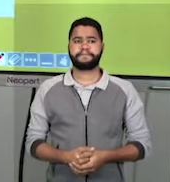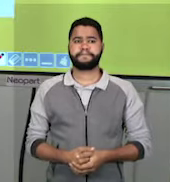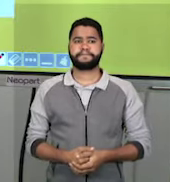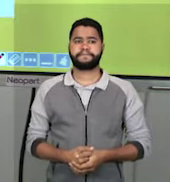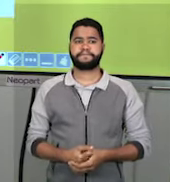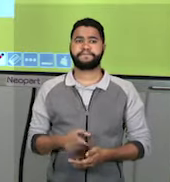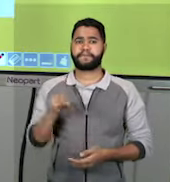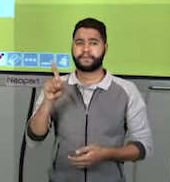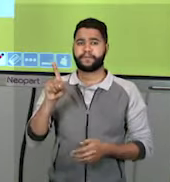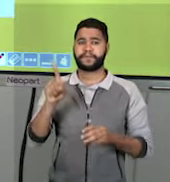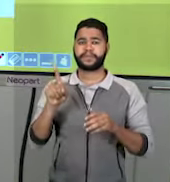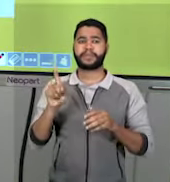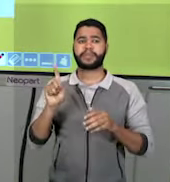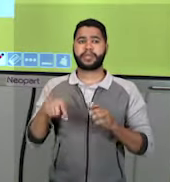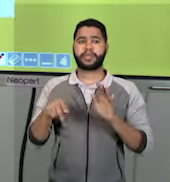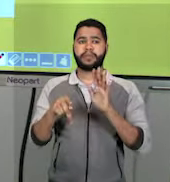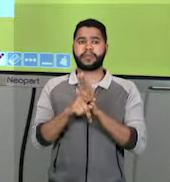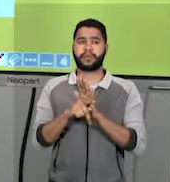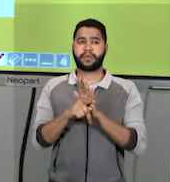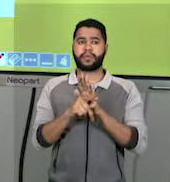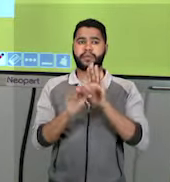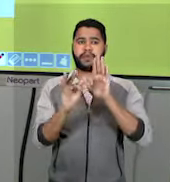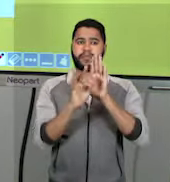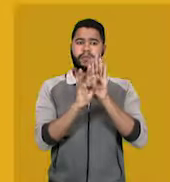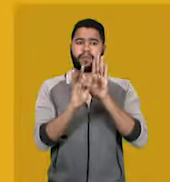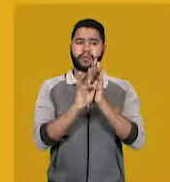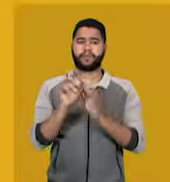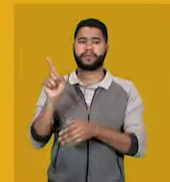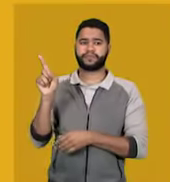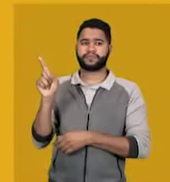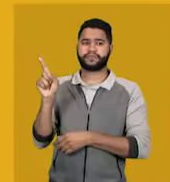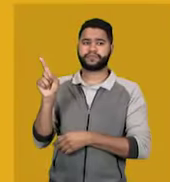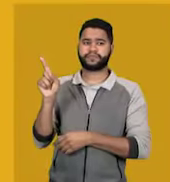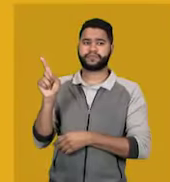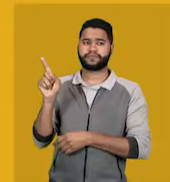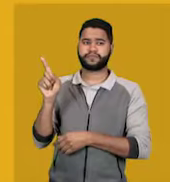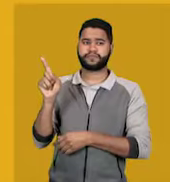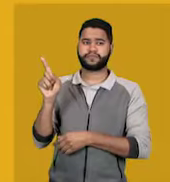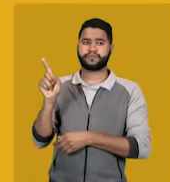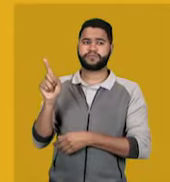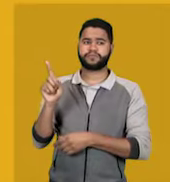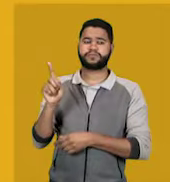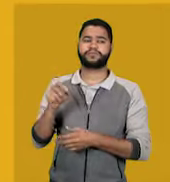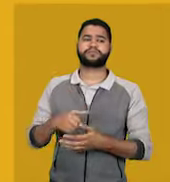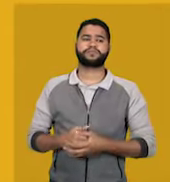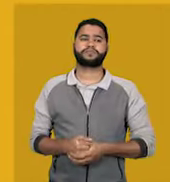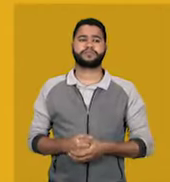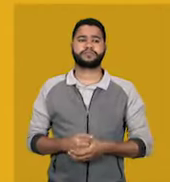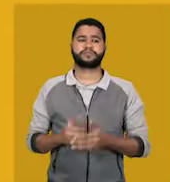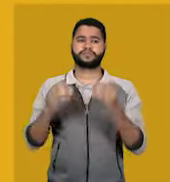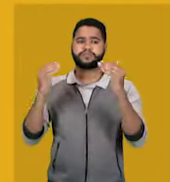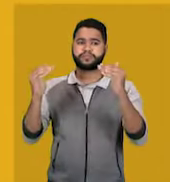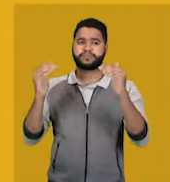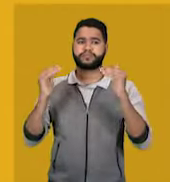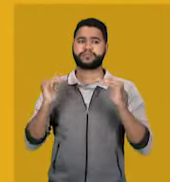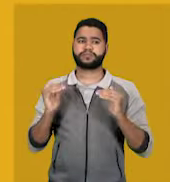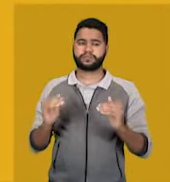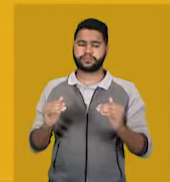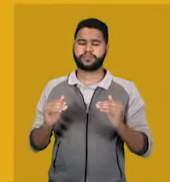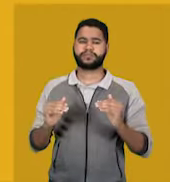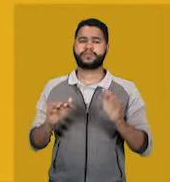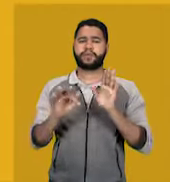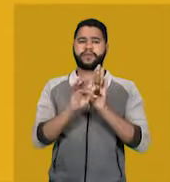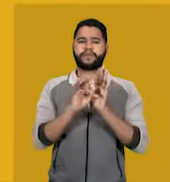Então, aqui a forma escrita das duas formas, eu tenho a forma logarítmica e temos também a